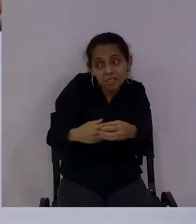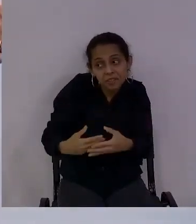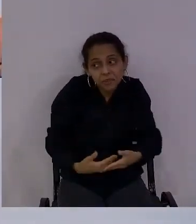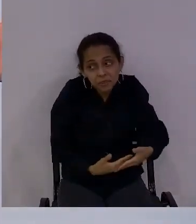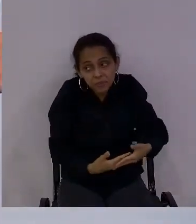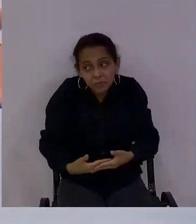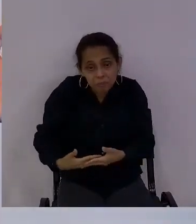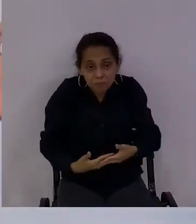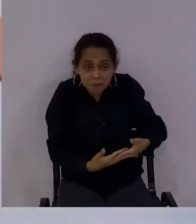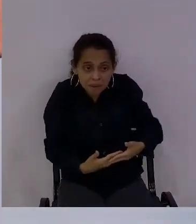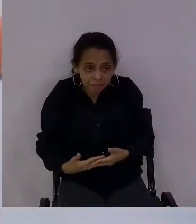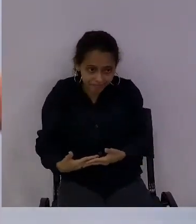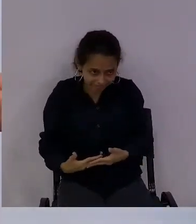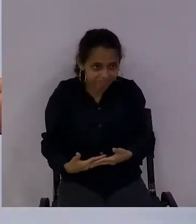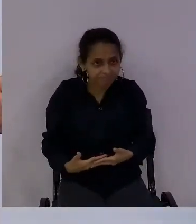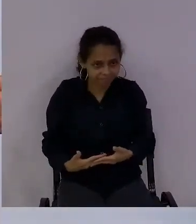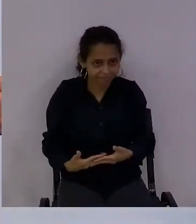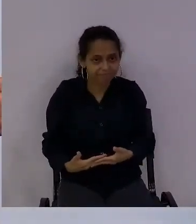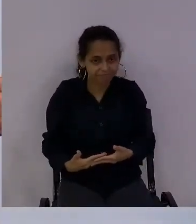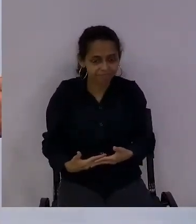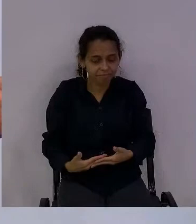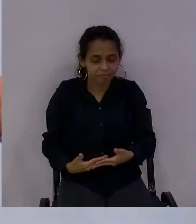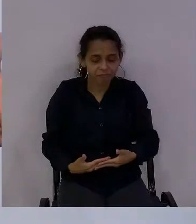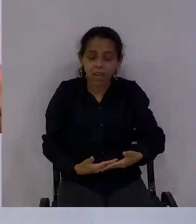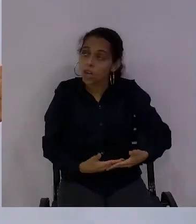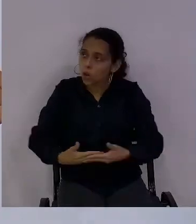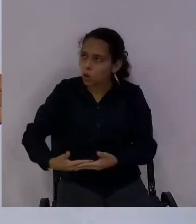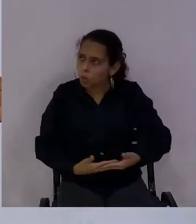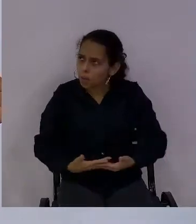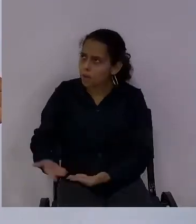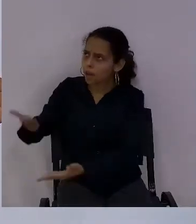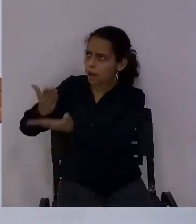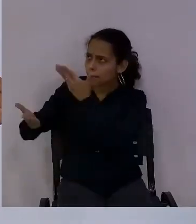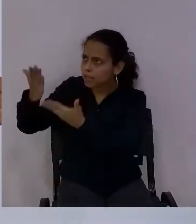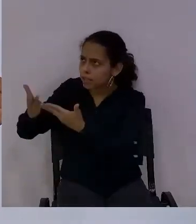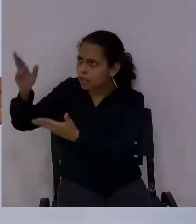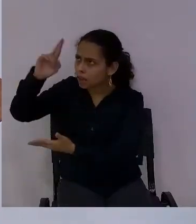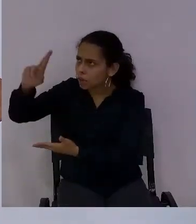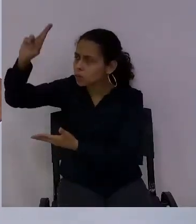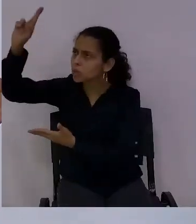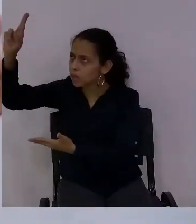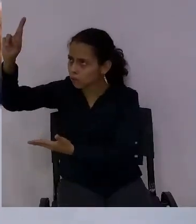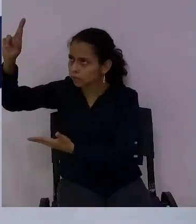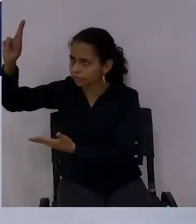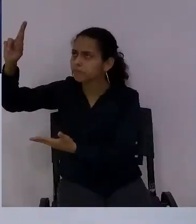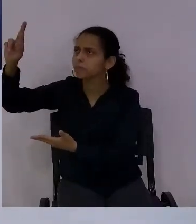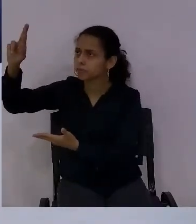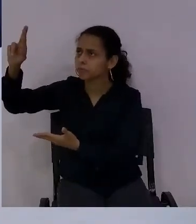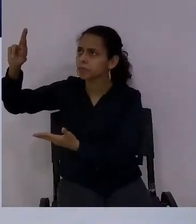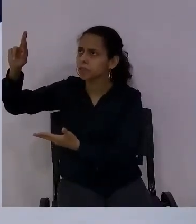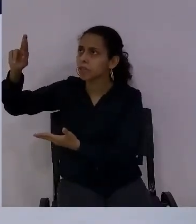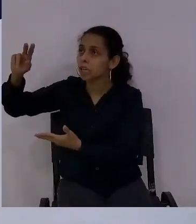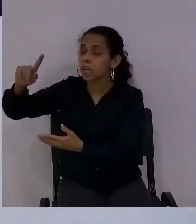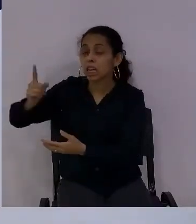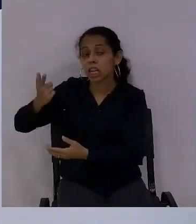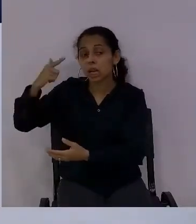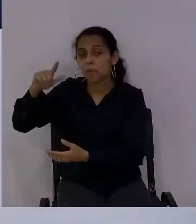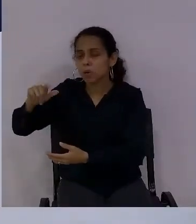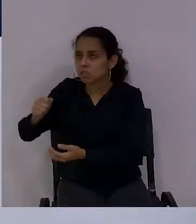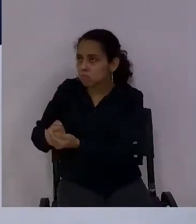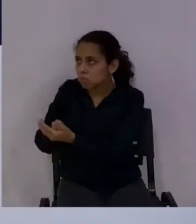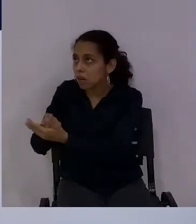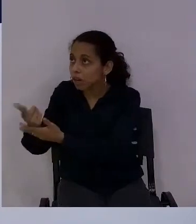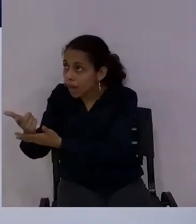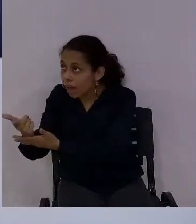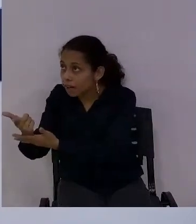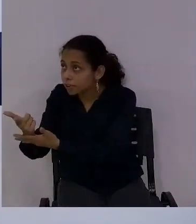Pegava o primogênito, apresentava ao templo e resgatava ele, ou seja, livrava ele de servir ao